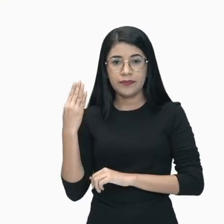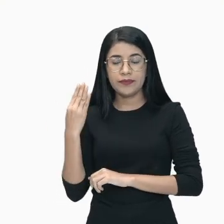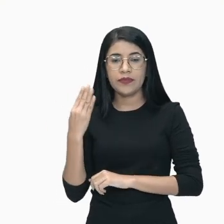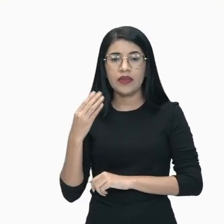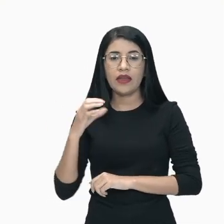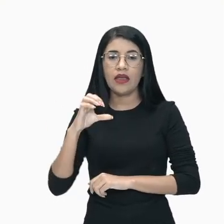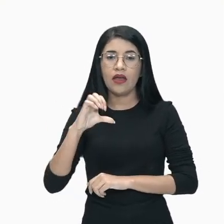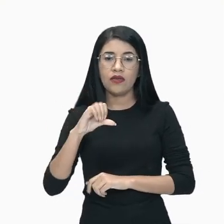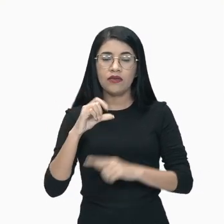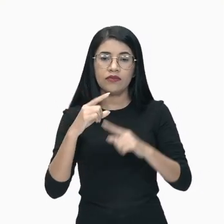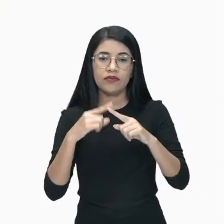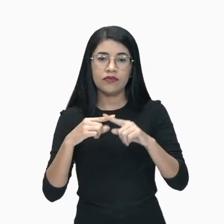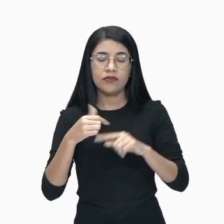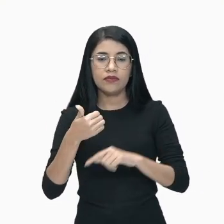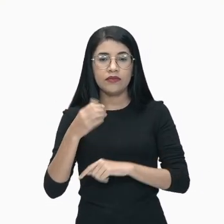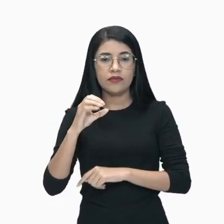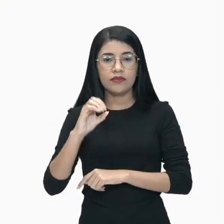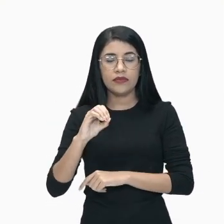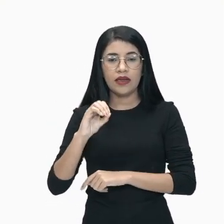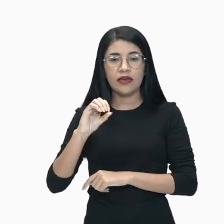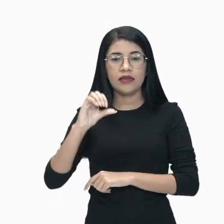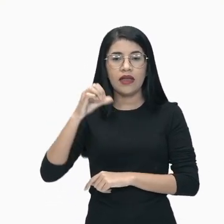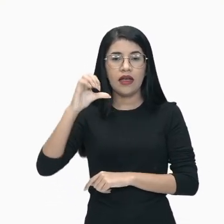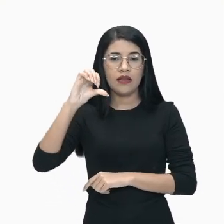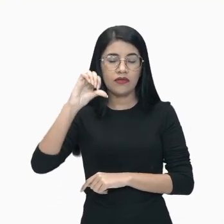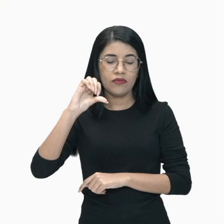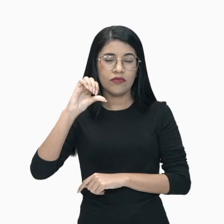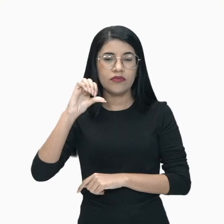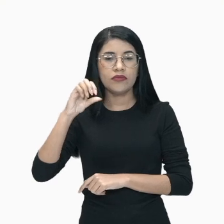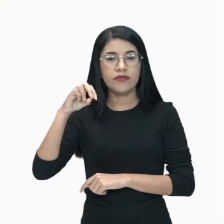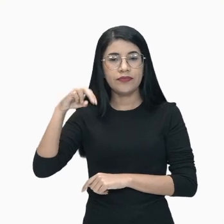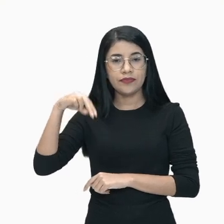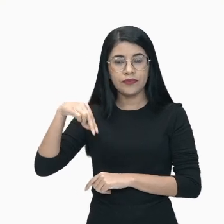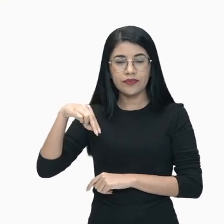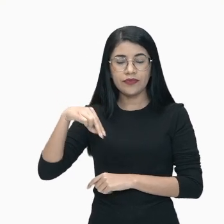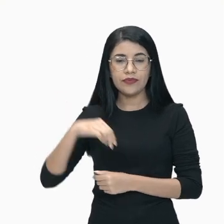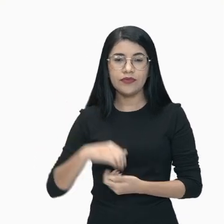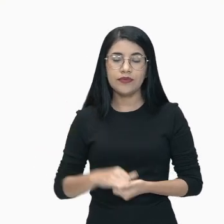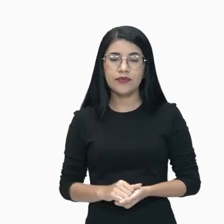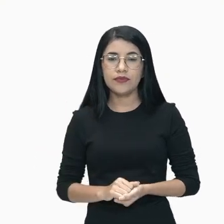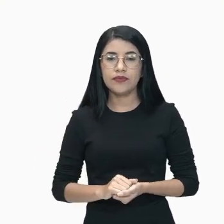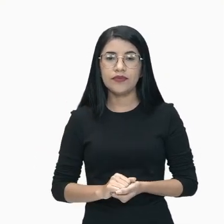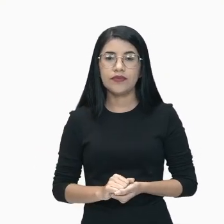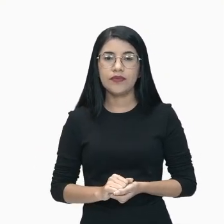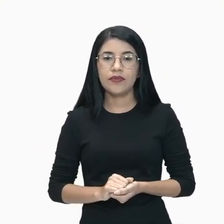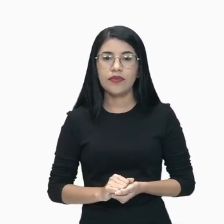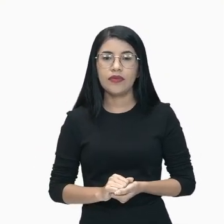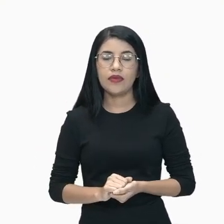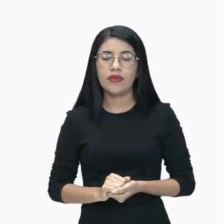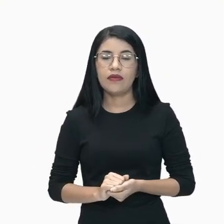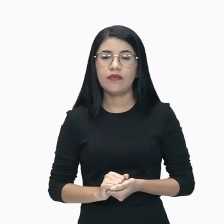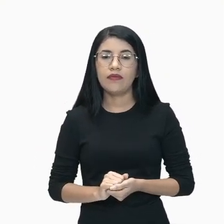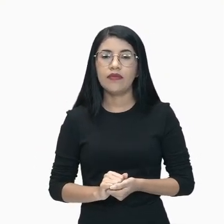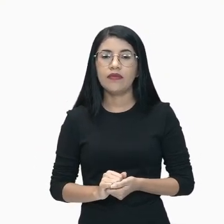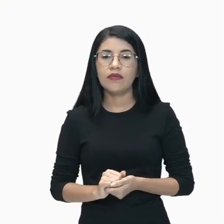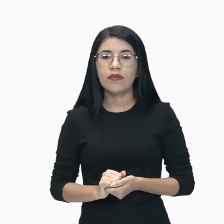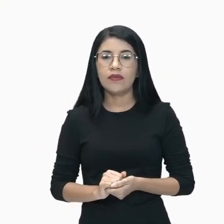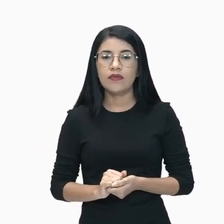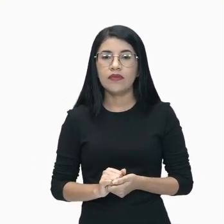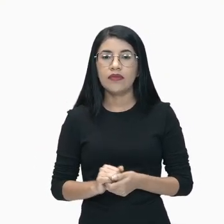agora. A constante K vai ter o valor de 9 vezes 10 elevado a